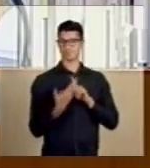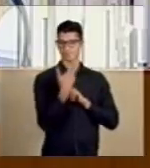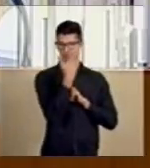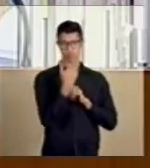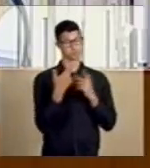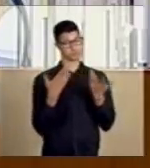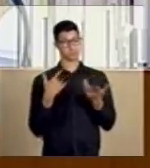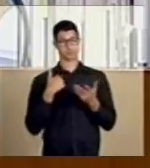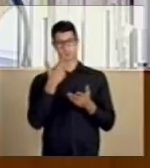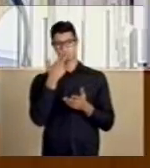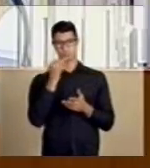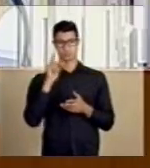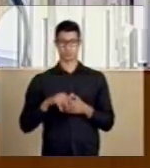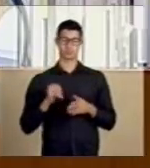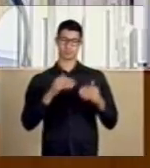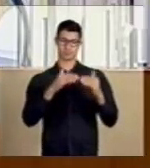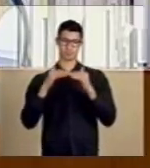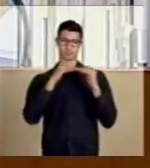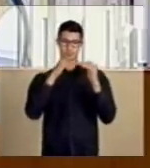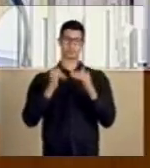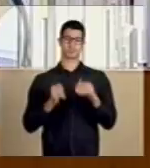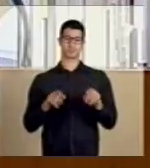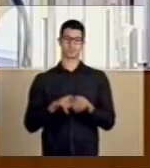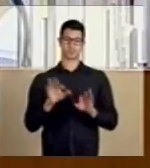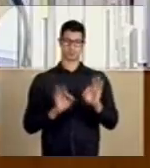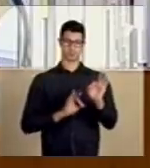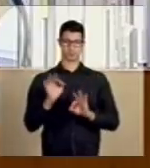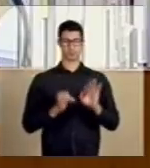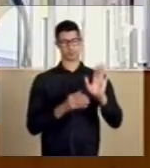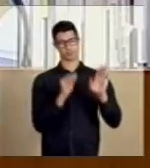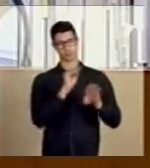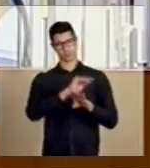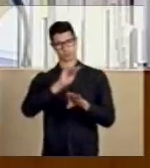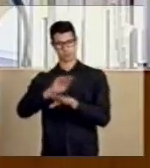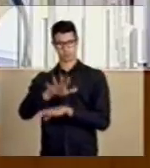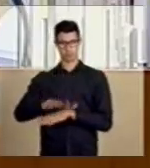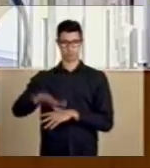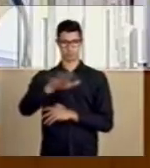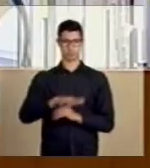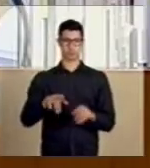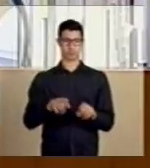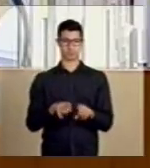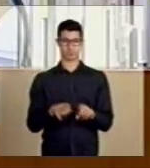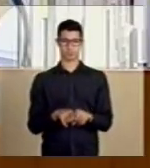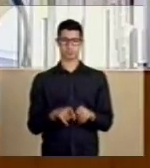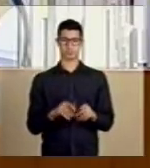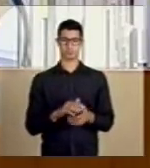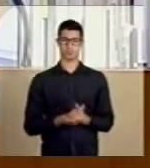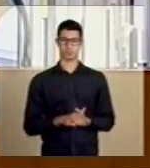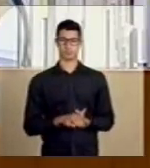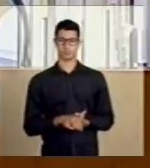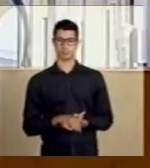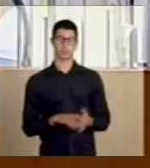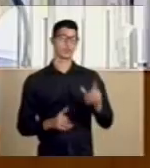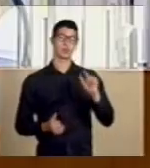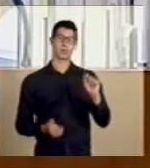como acho que nesse ponto há unanimidade, da realização de tratamentos, E no